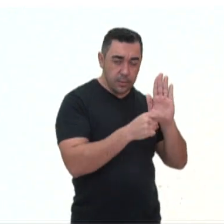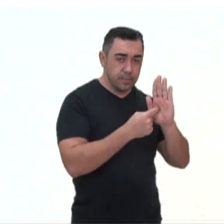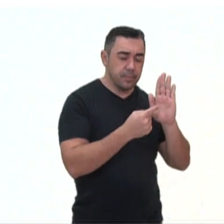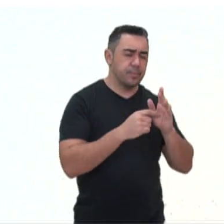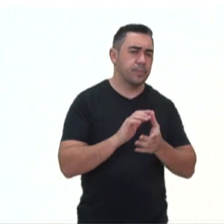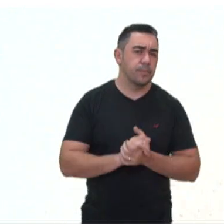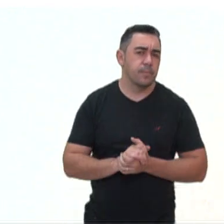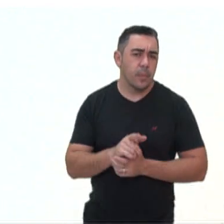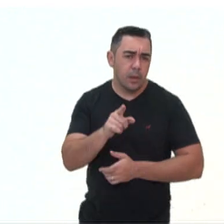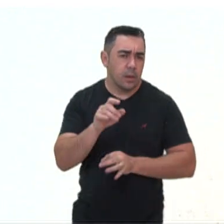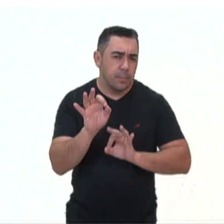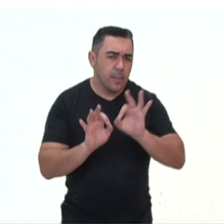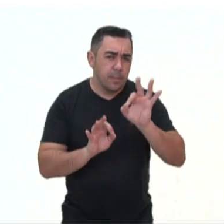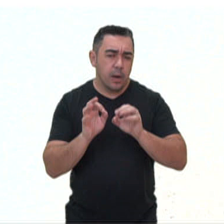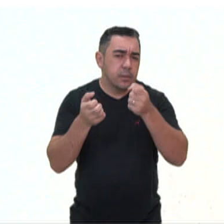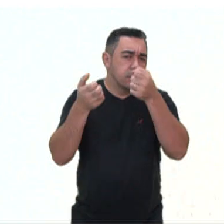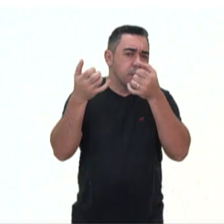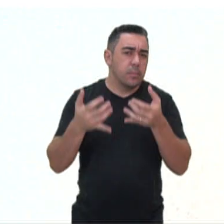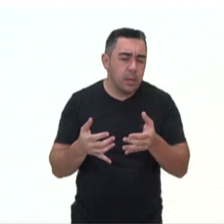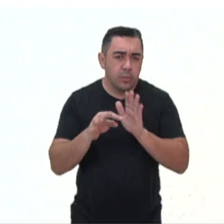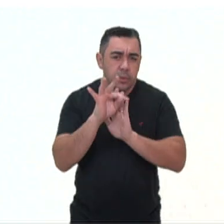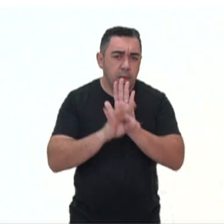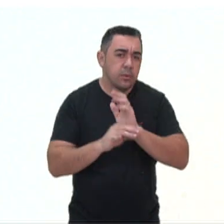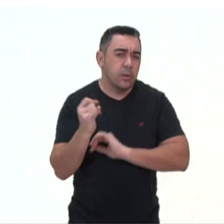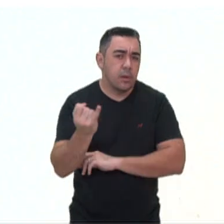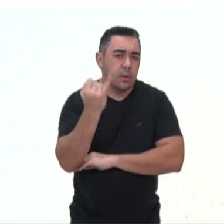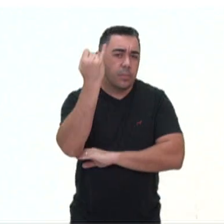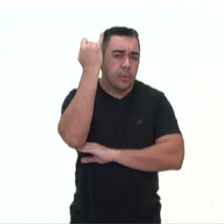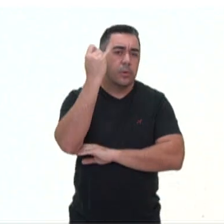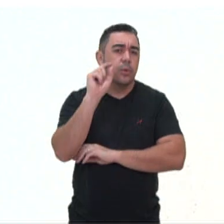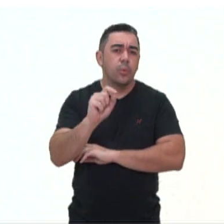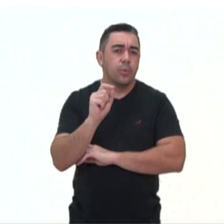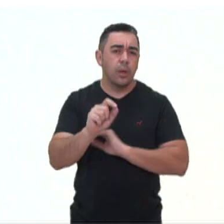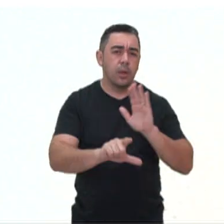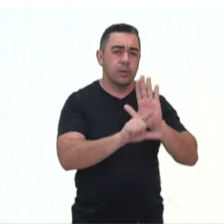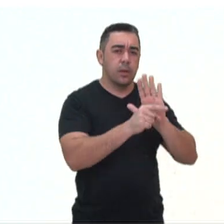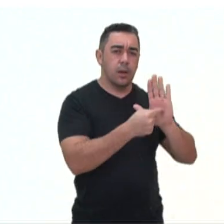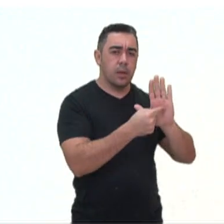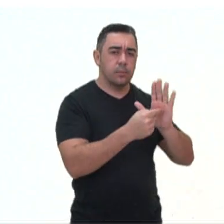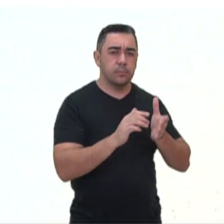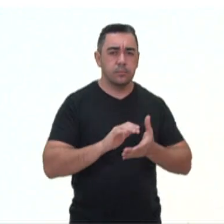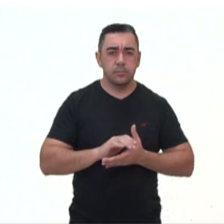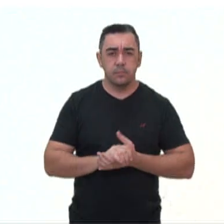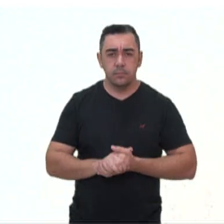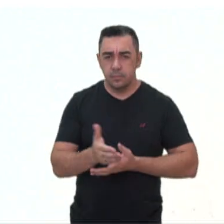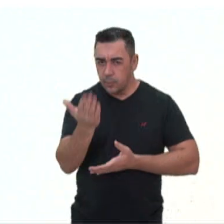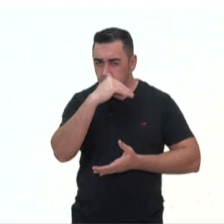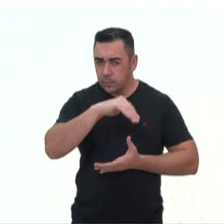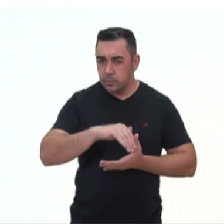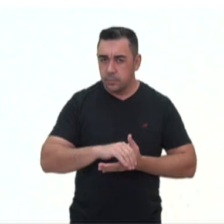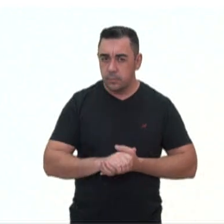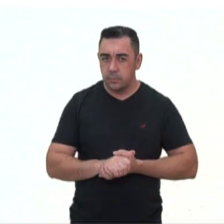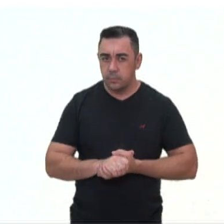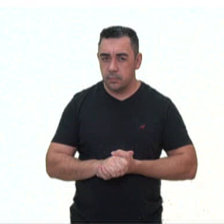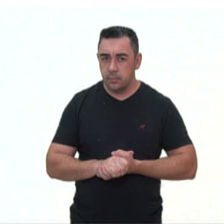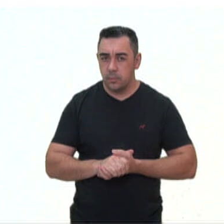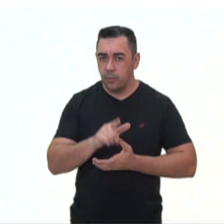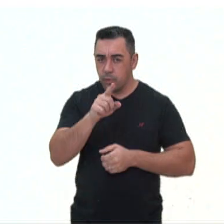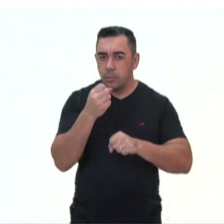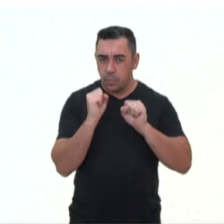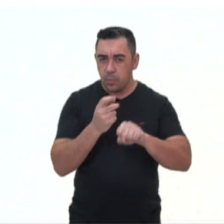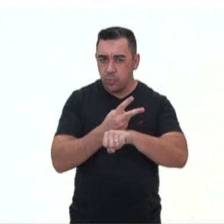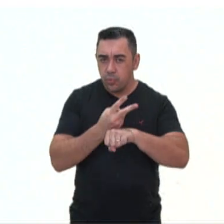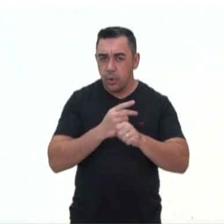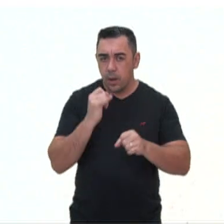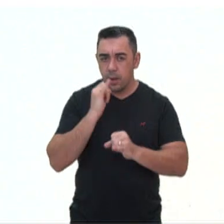depois. Elabore um texto que explique a importância desse código. Vamos lá? Se quiser, dê uma procurada na